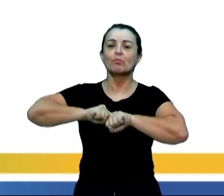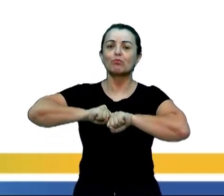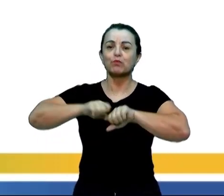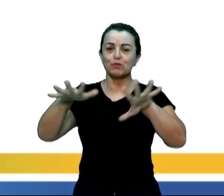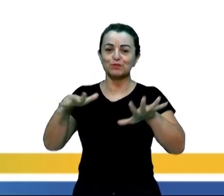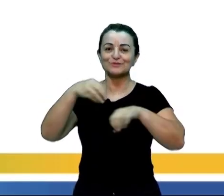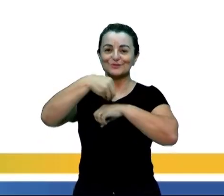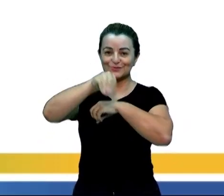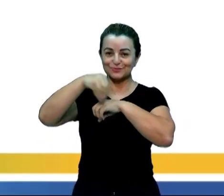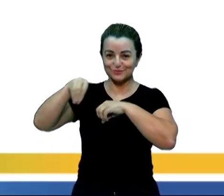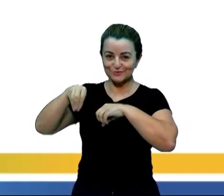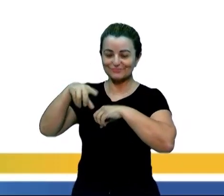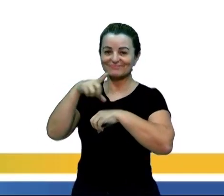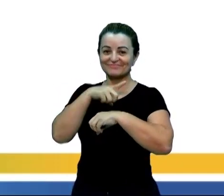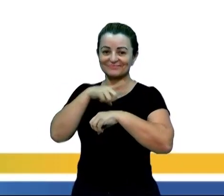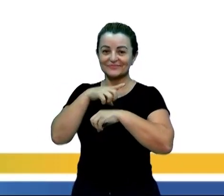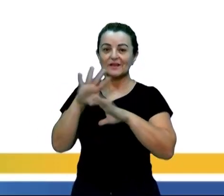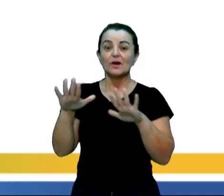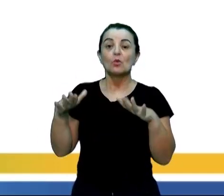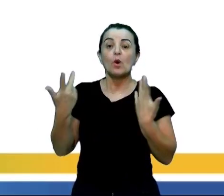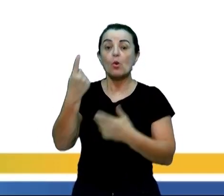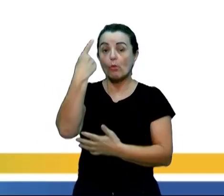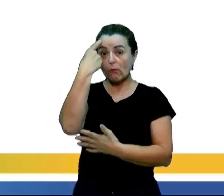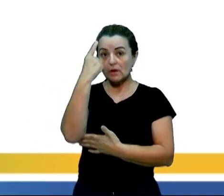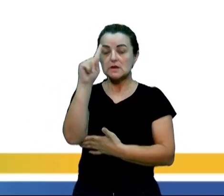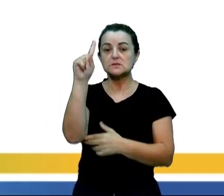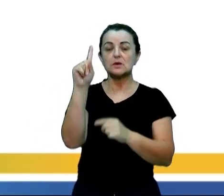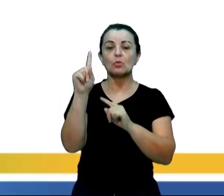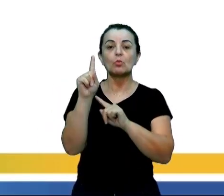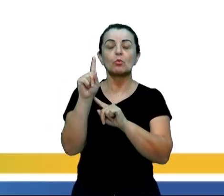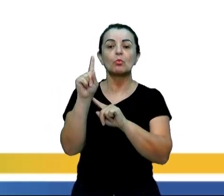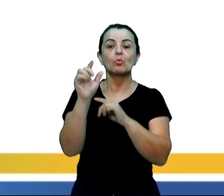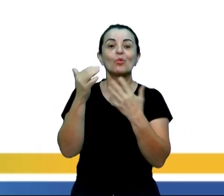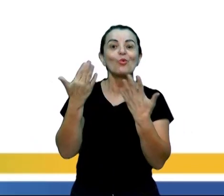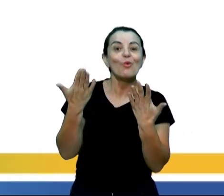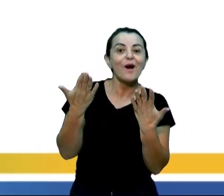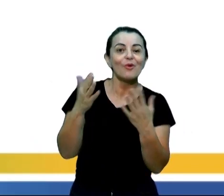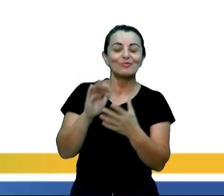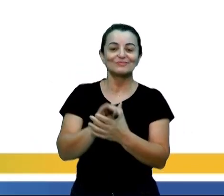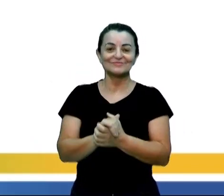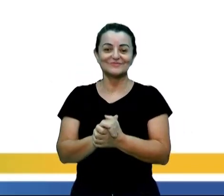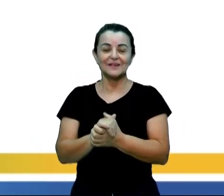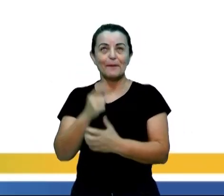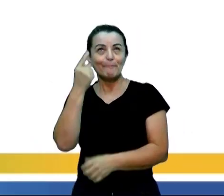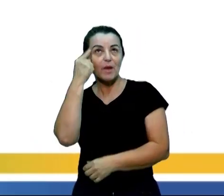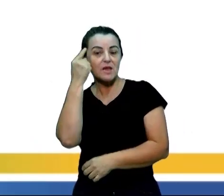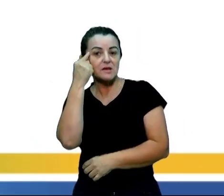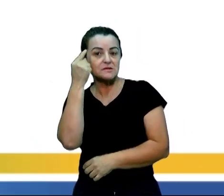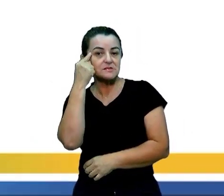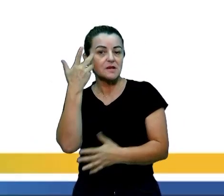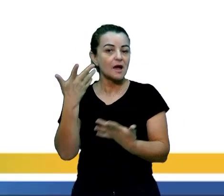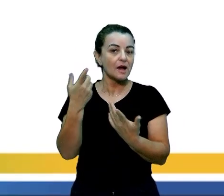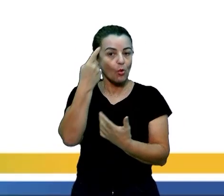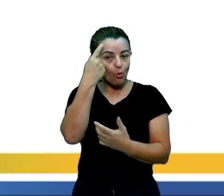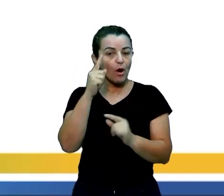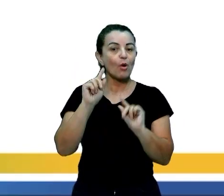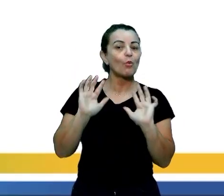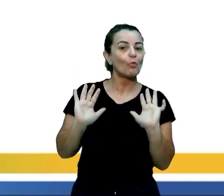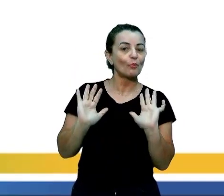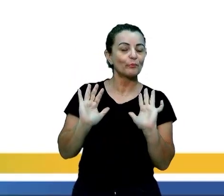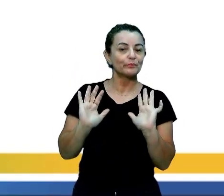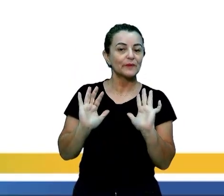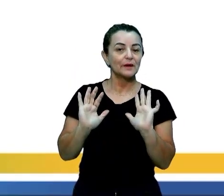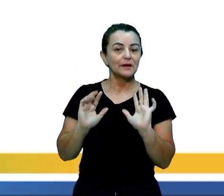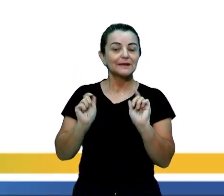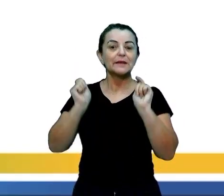informações. Qual foi a invenção, gente, que a gente pode pensar, e não precisa ir muito longe para imaginar, qual é essa invenção que nos traz